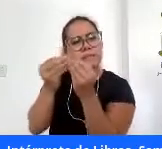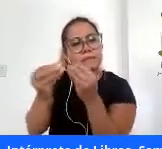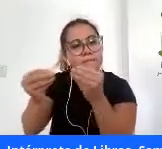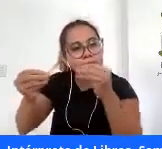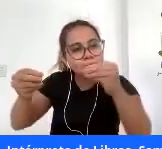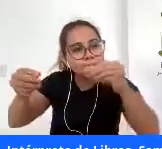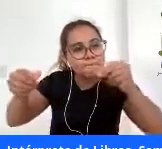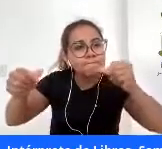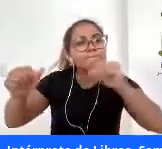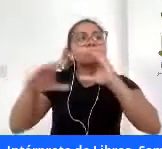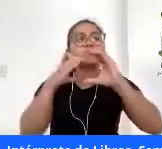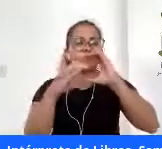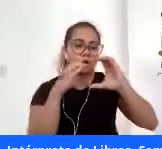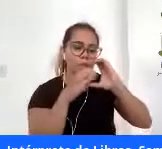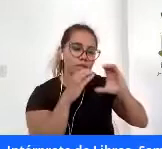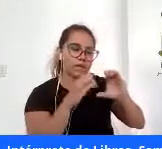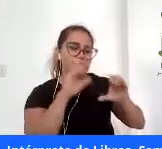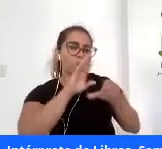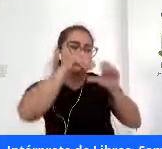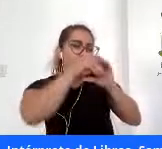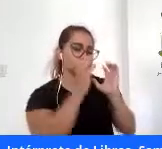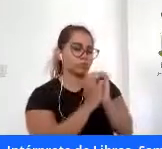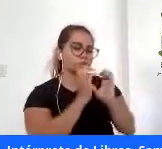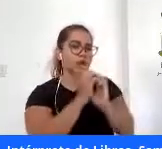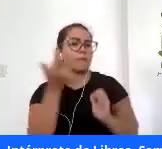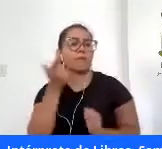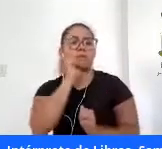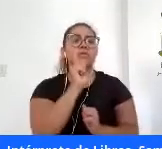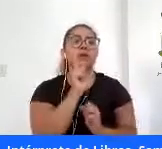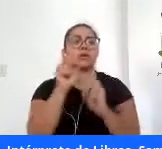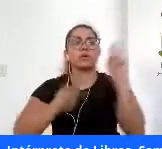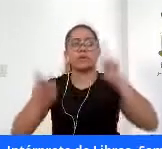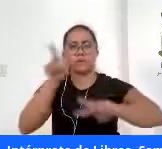dessas comunicações neurais que faz com que você consiga